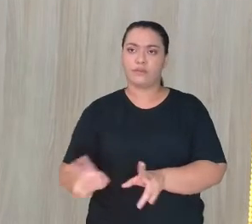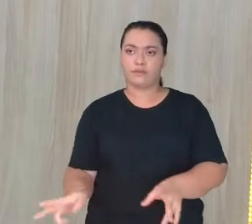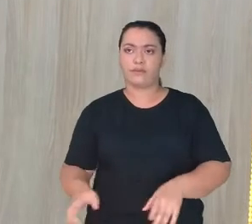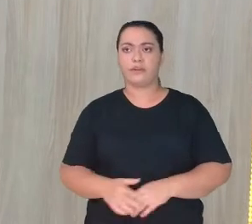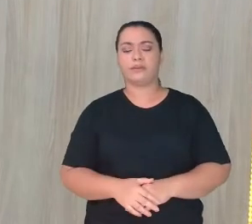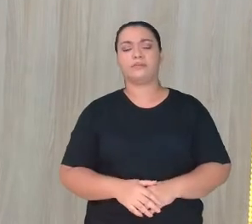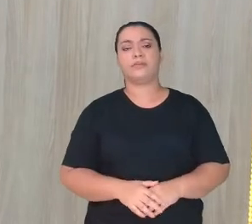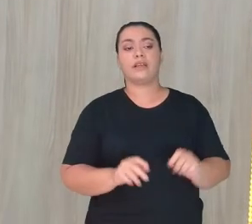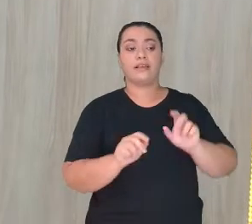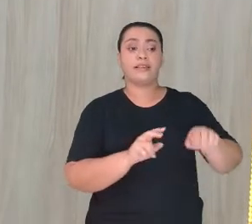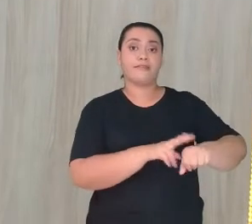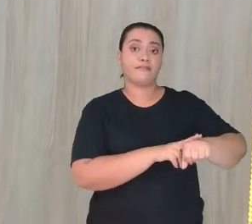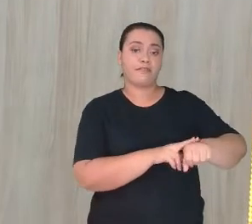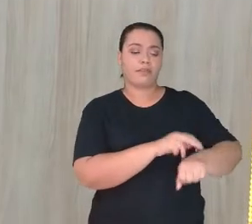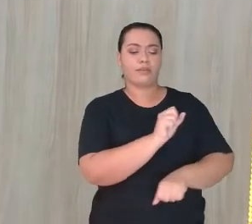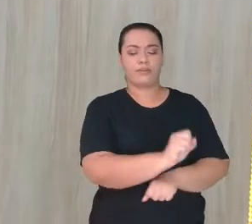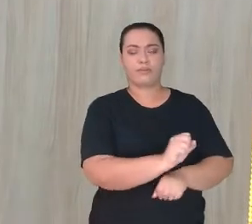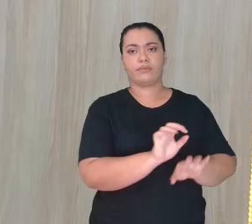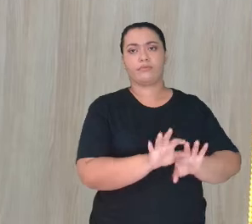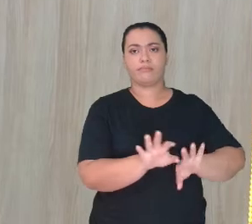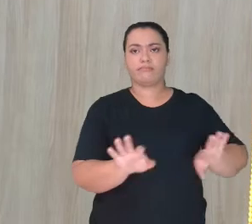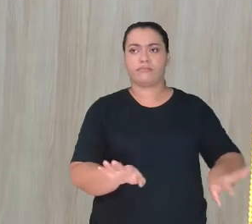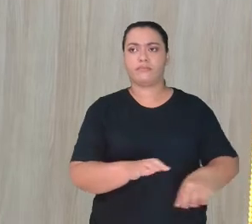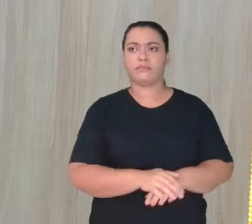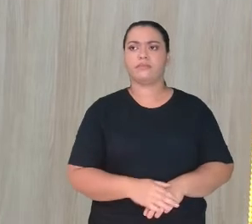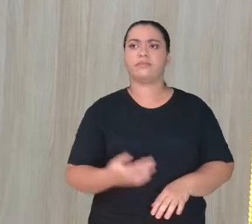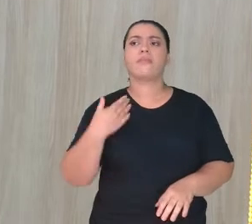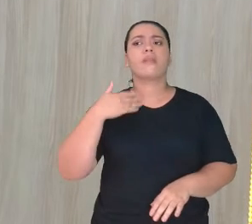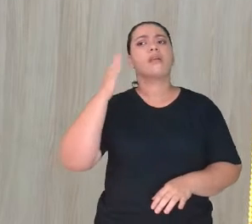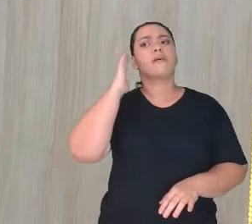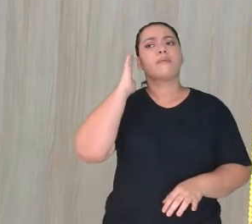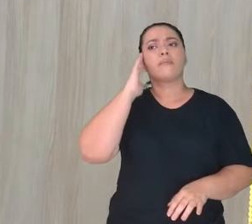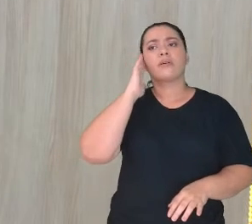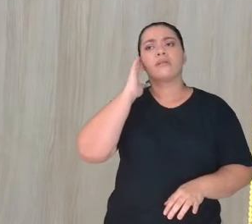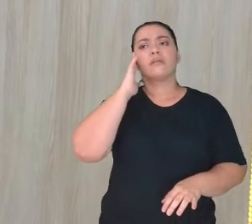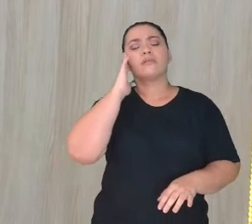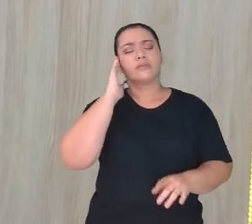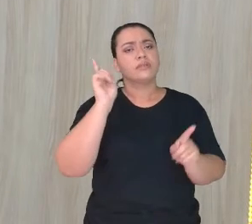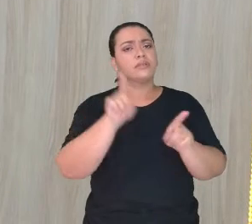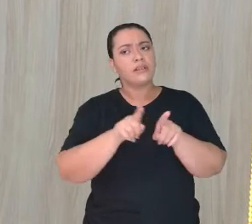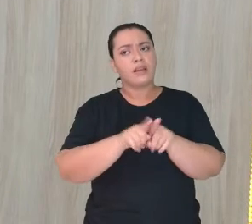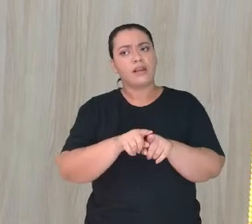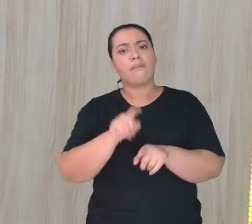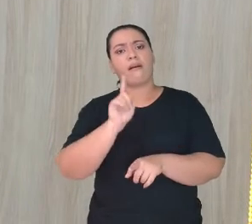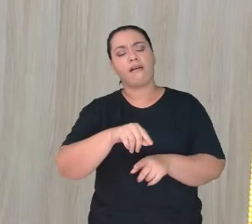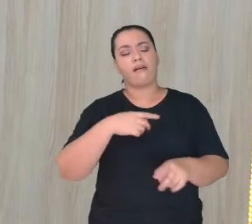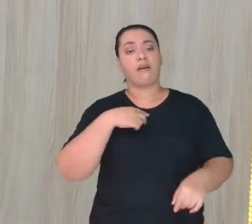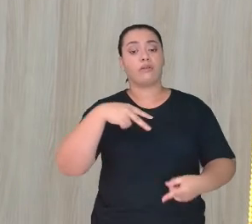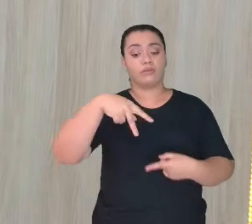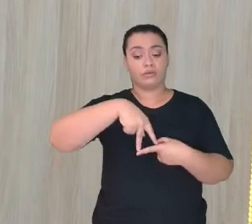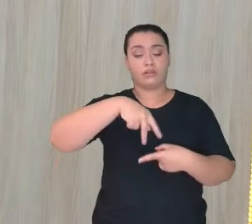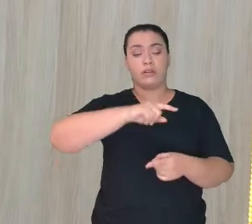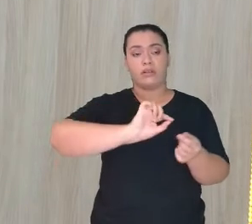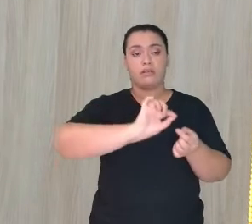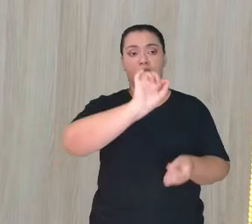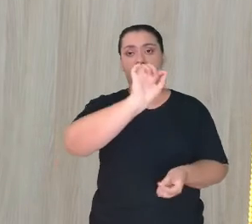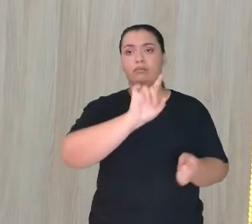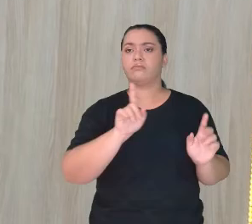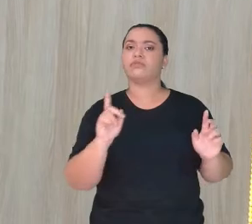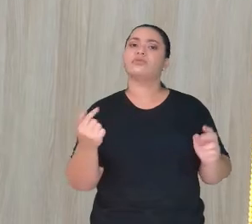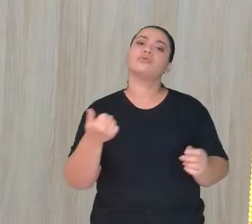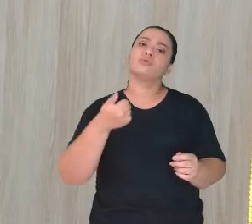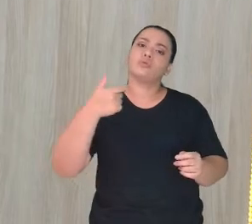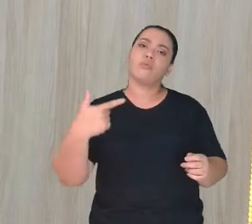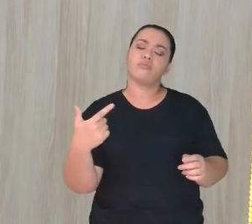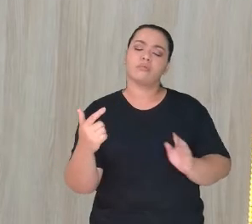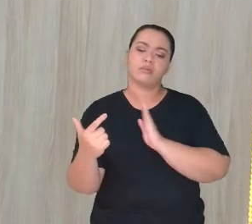específico. E aí eu posso entender que esse 12 aqui, ele pode ser daqui e pode ser daqui também, porque eles são paralelos, ó. Então, nesse